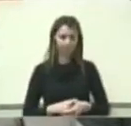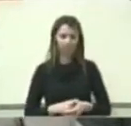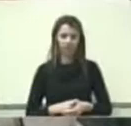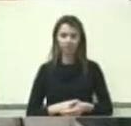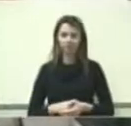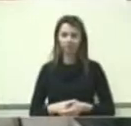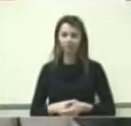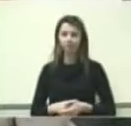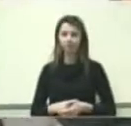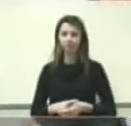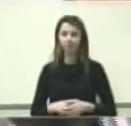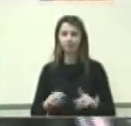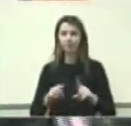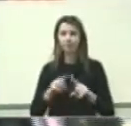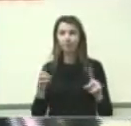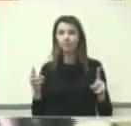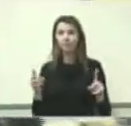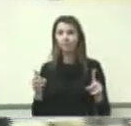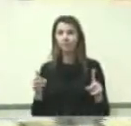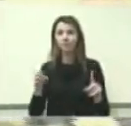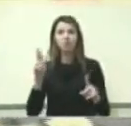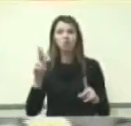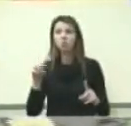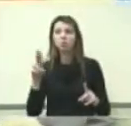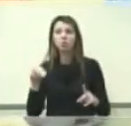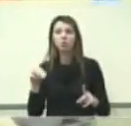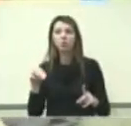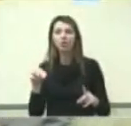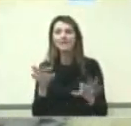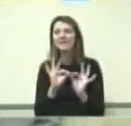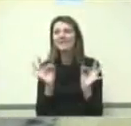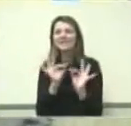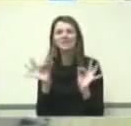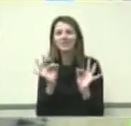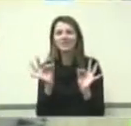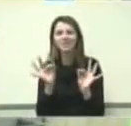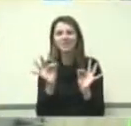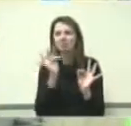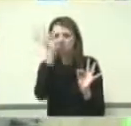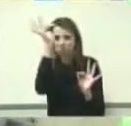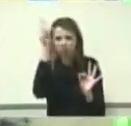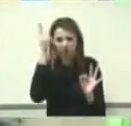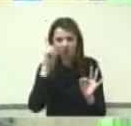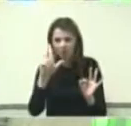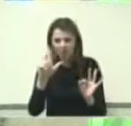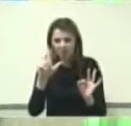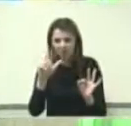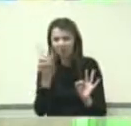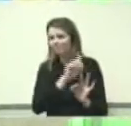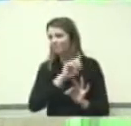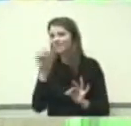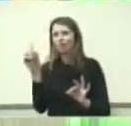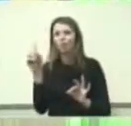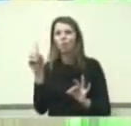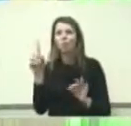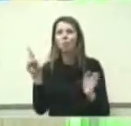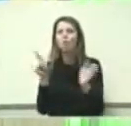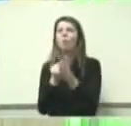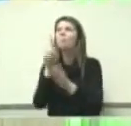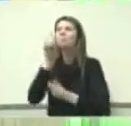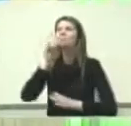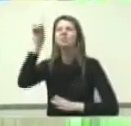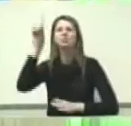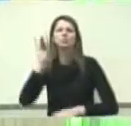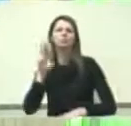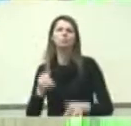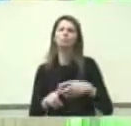mas dessa forma não se conseguiu jamais conseguirão porque isso é prerrogativa do nosso pai celestial do